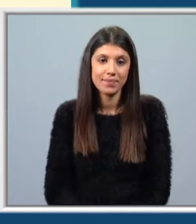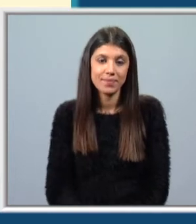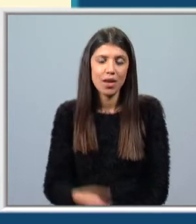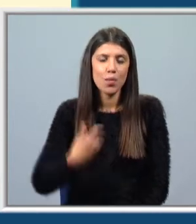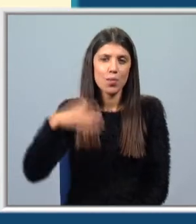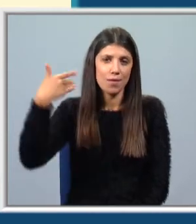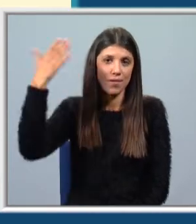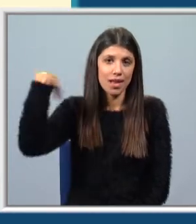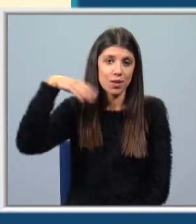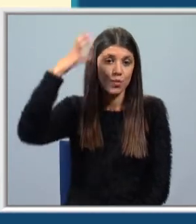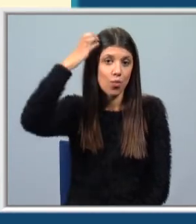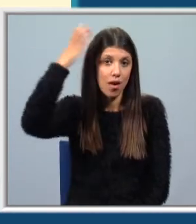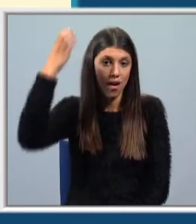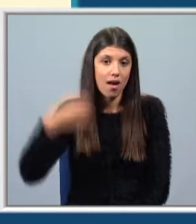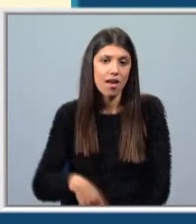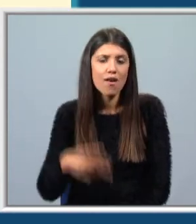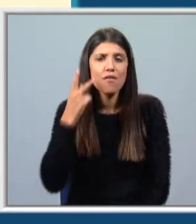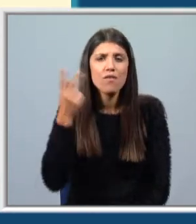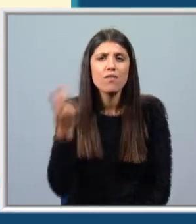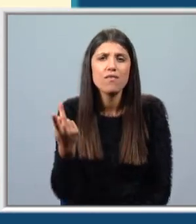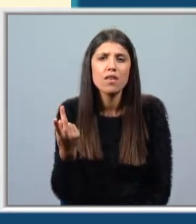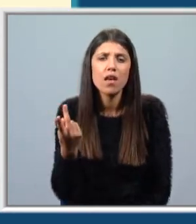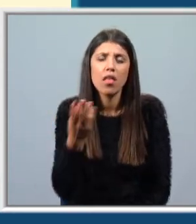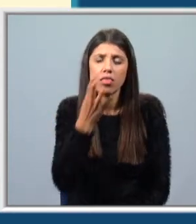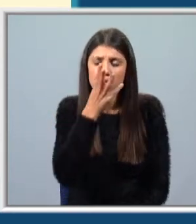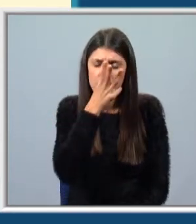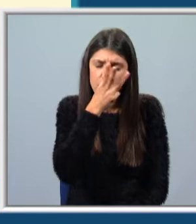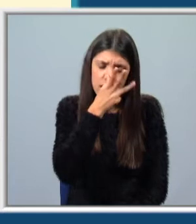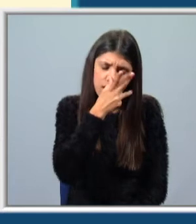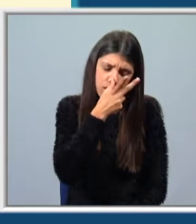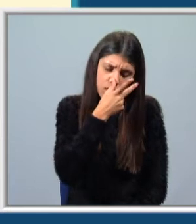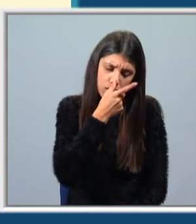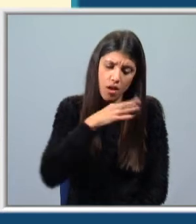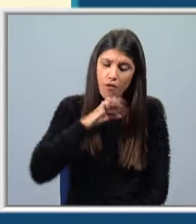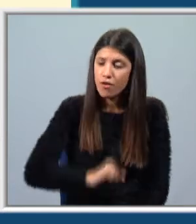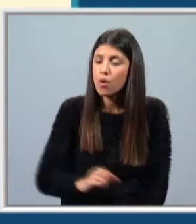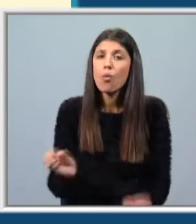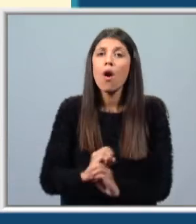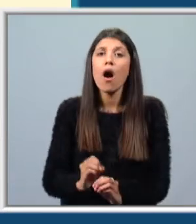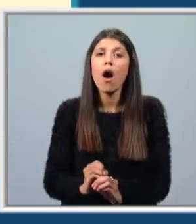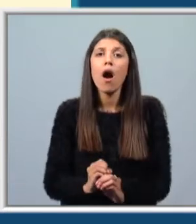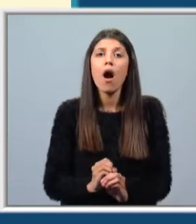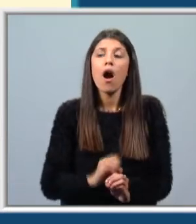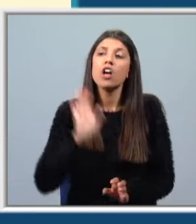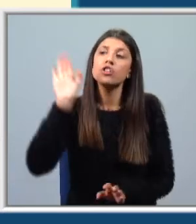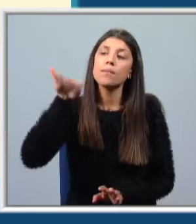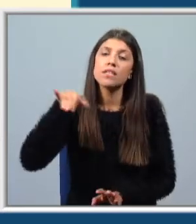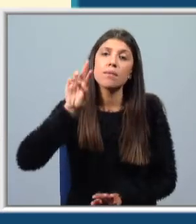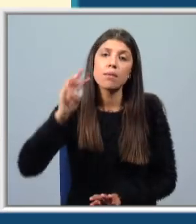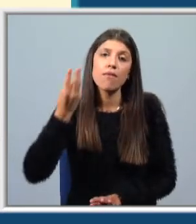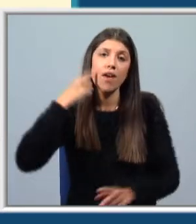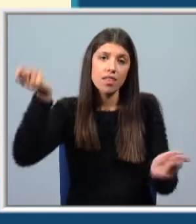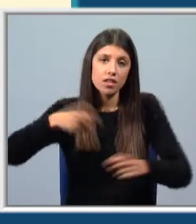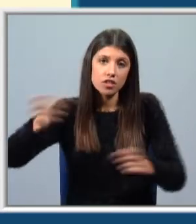Era uma vez um rei que vivia muito triste por não ter filhos e mandou chamar três fadas para